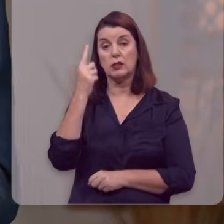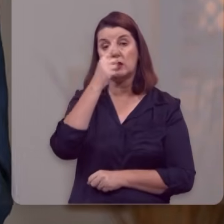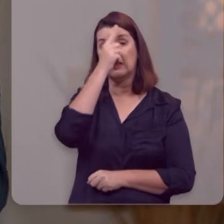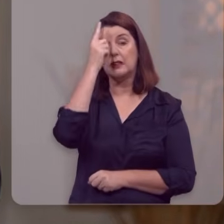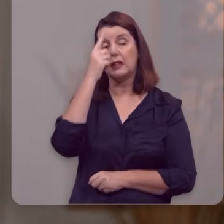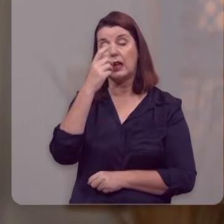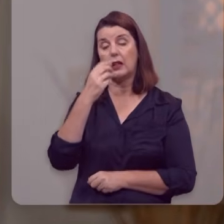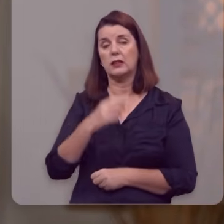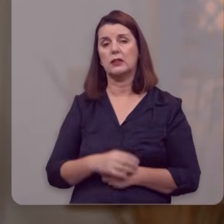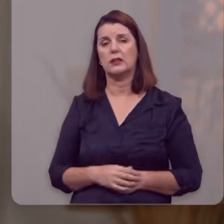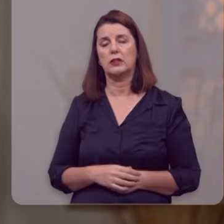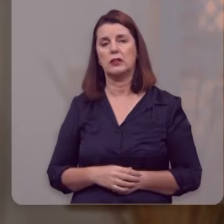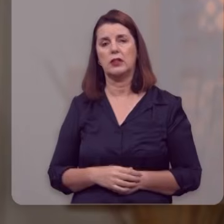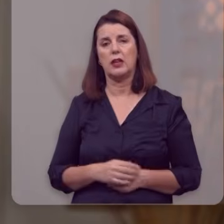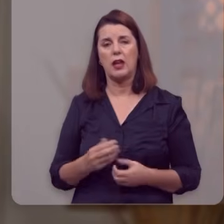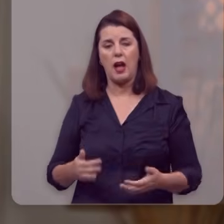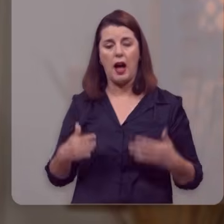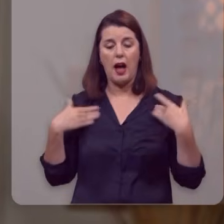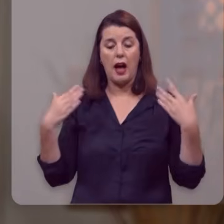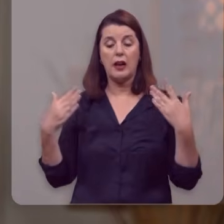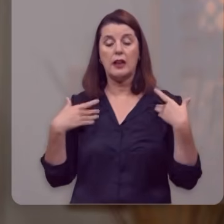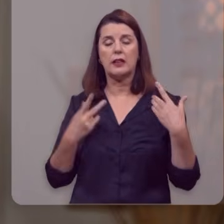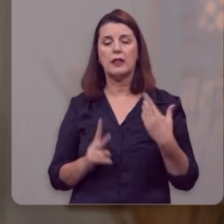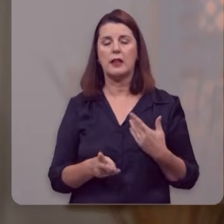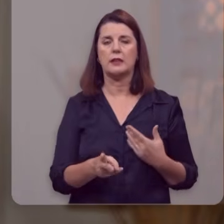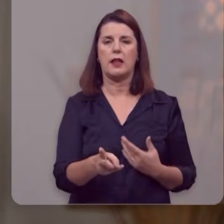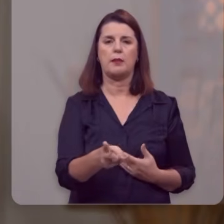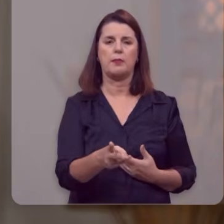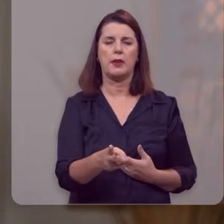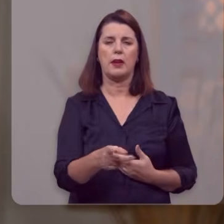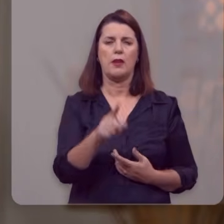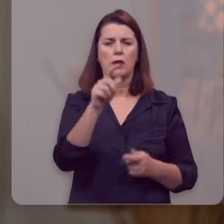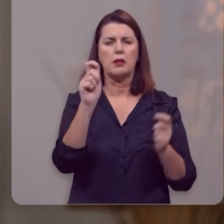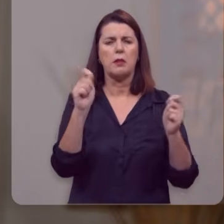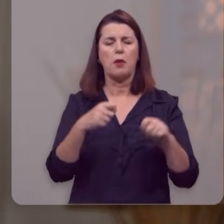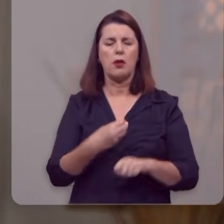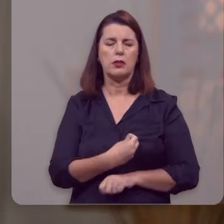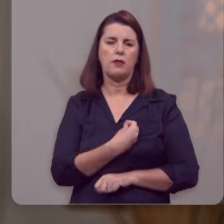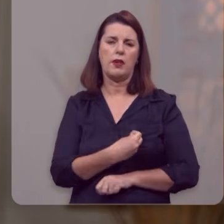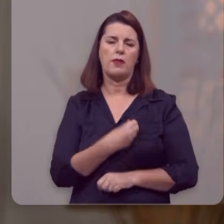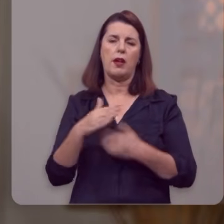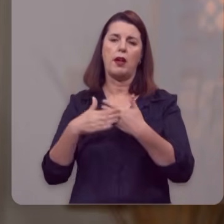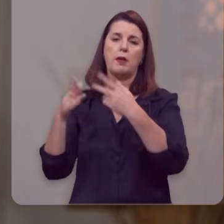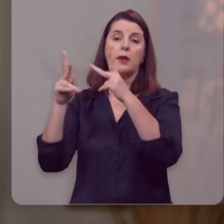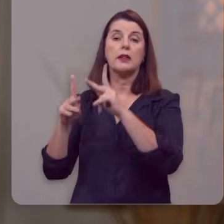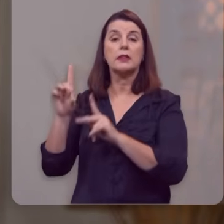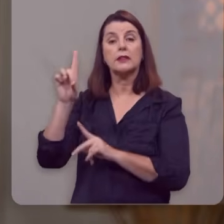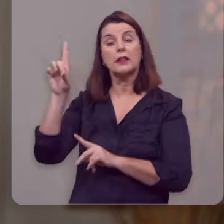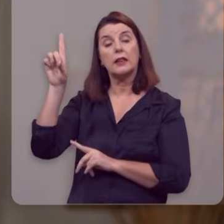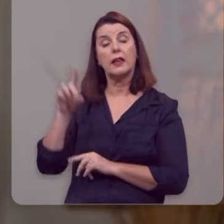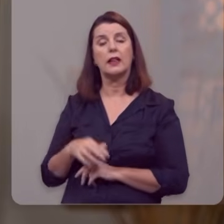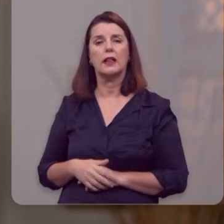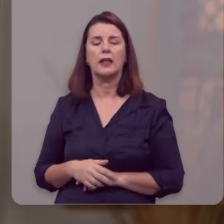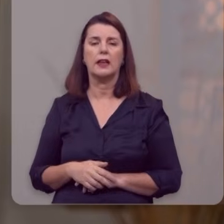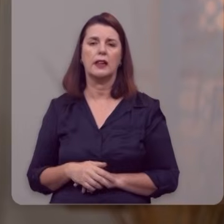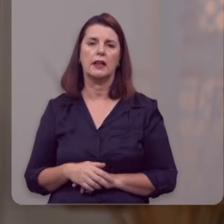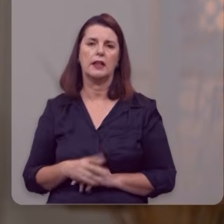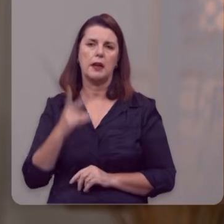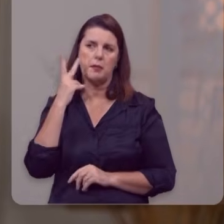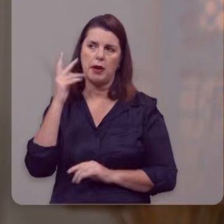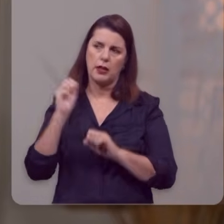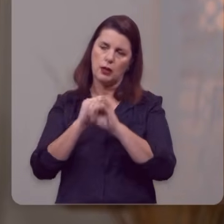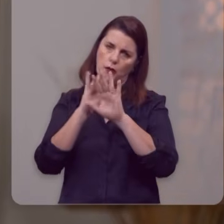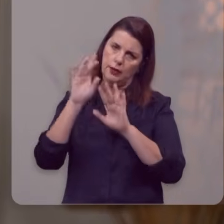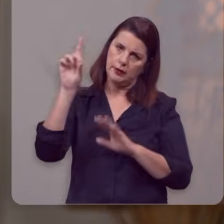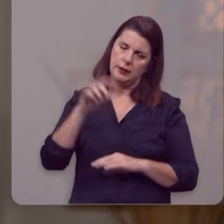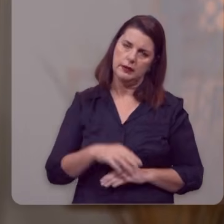de santo temor, de exultante alegria ao mesmo tempo, para que você possa viver na presença de Deus e